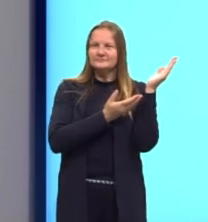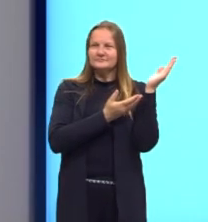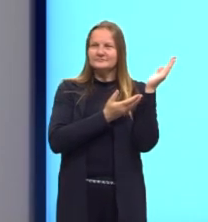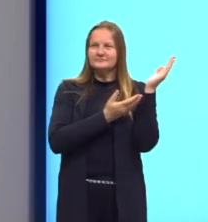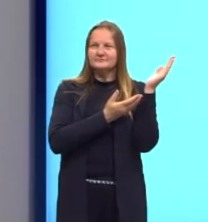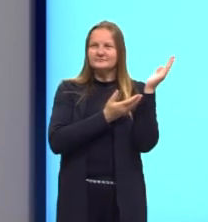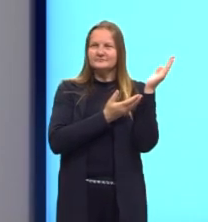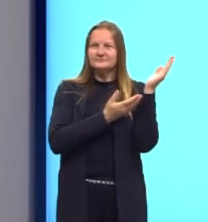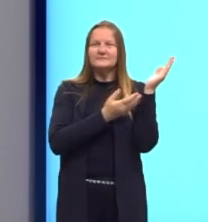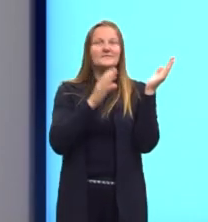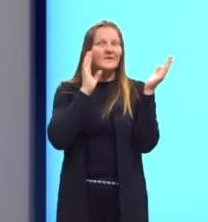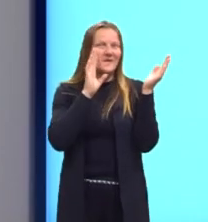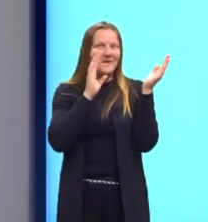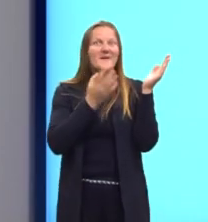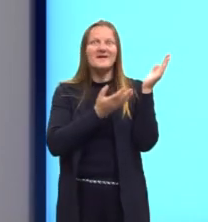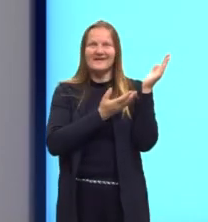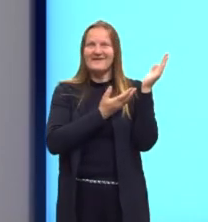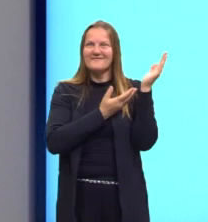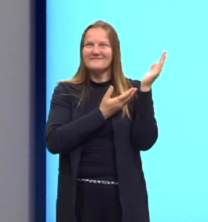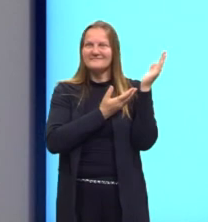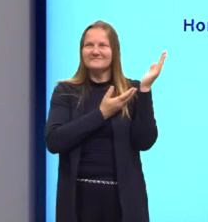imagem Olha que legal